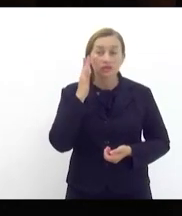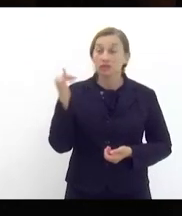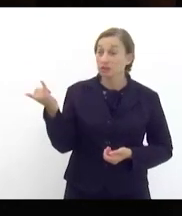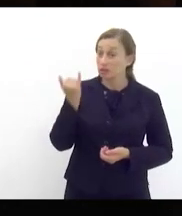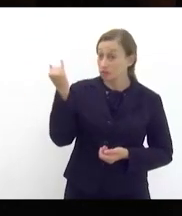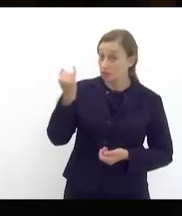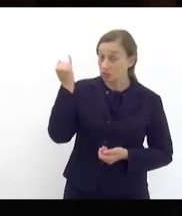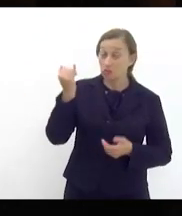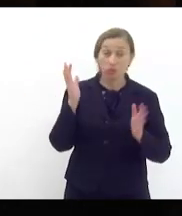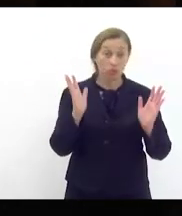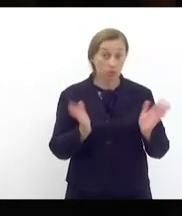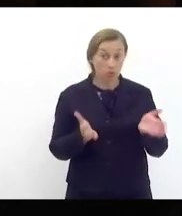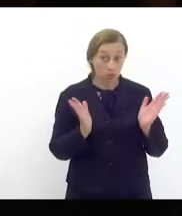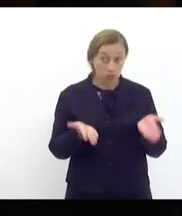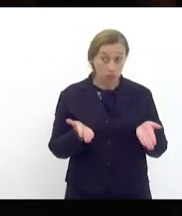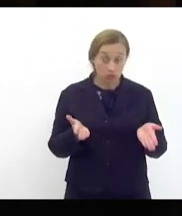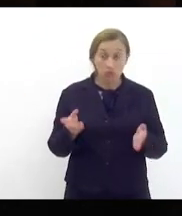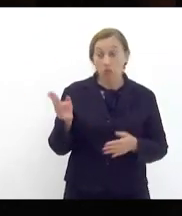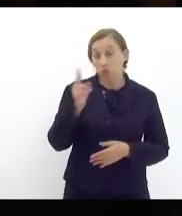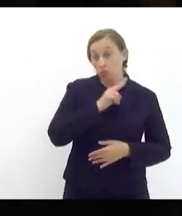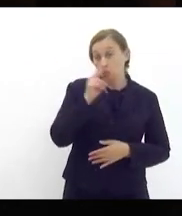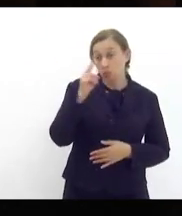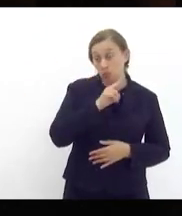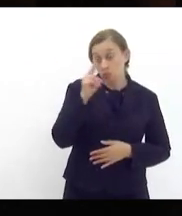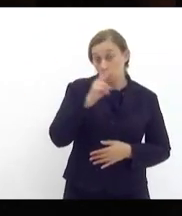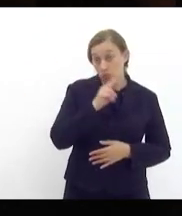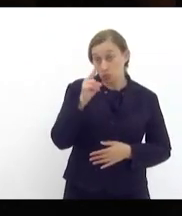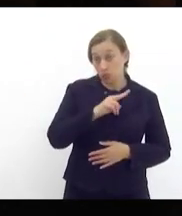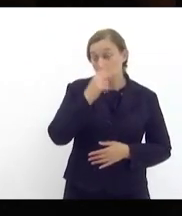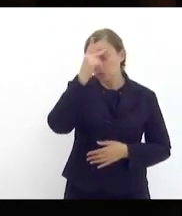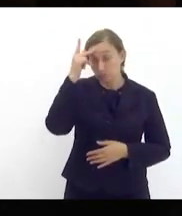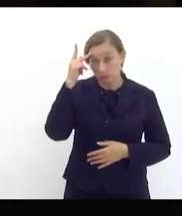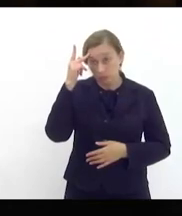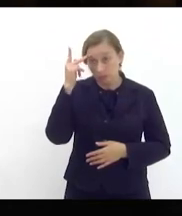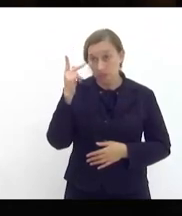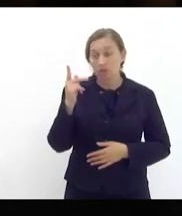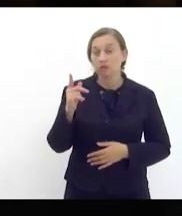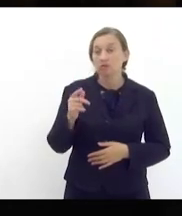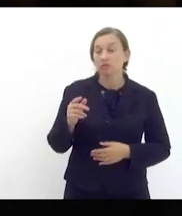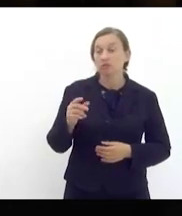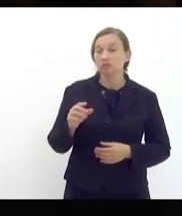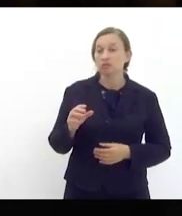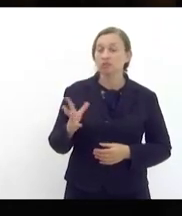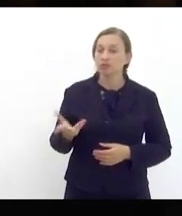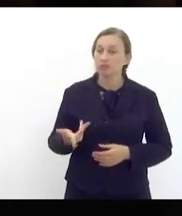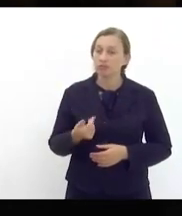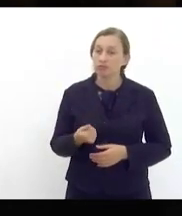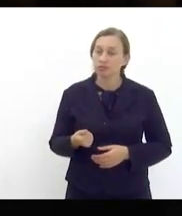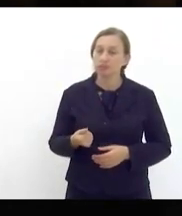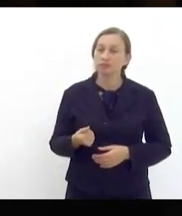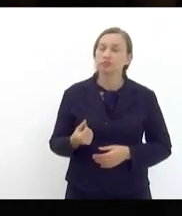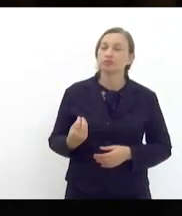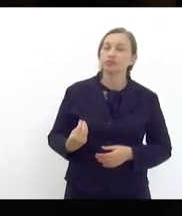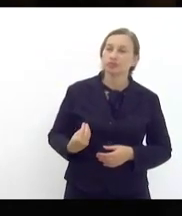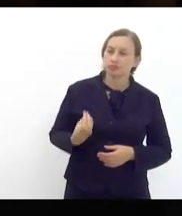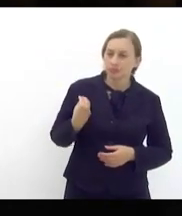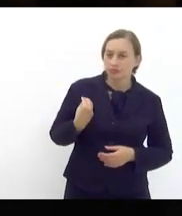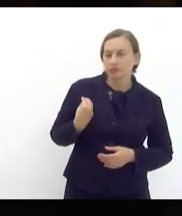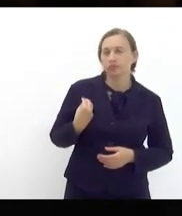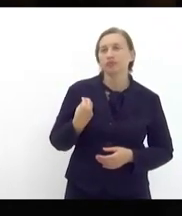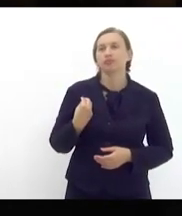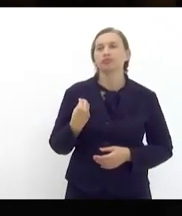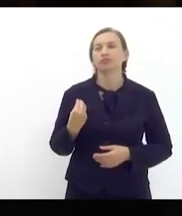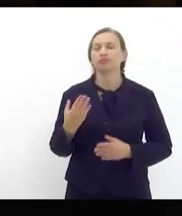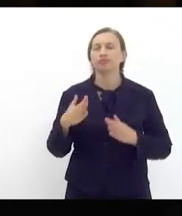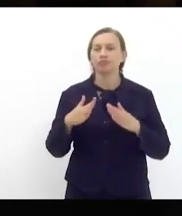importância hoje é a urgência para que essas pessoas tenham garantido uma moradia digna, para que essas